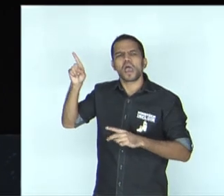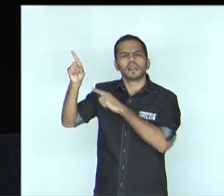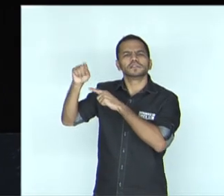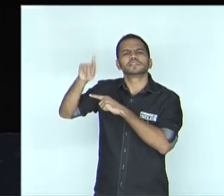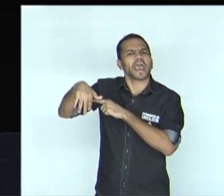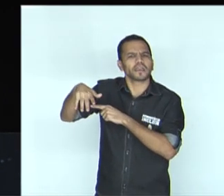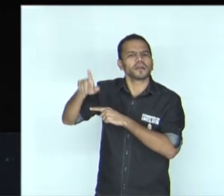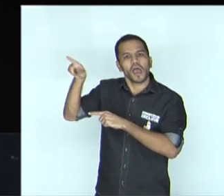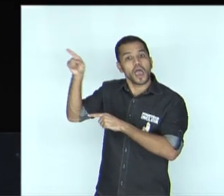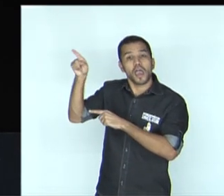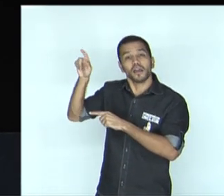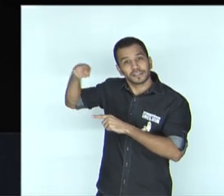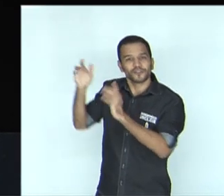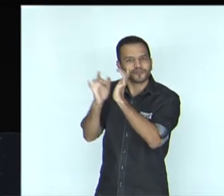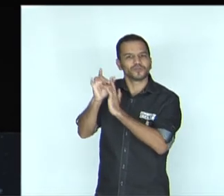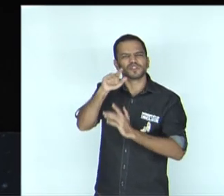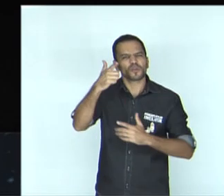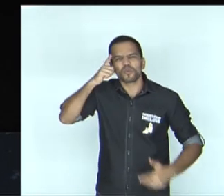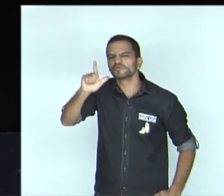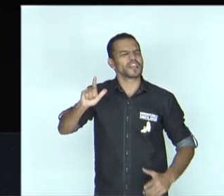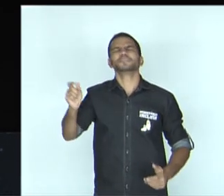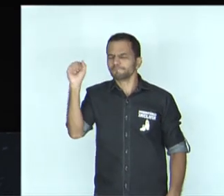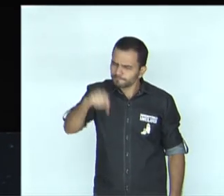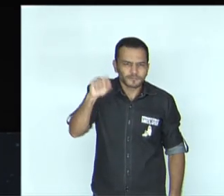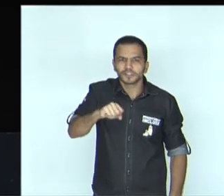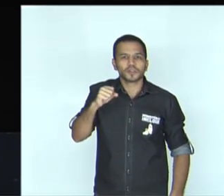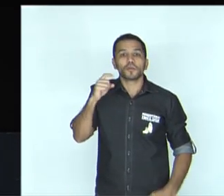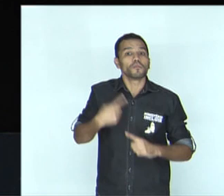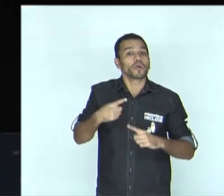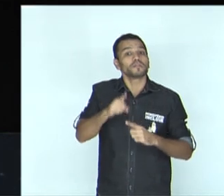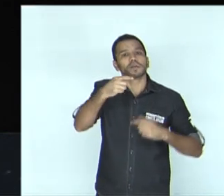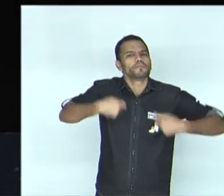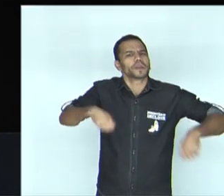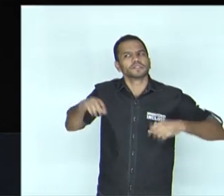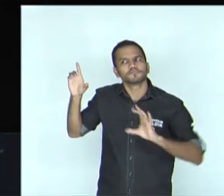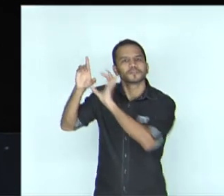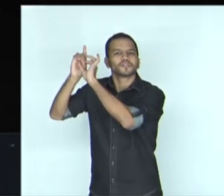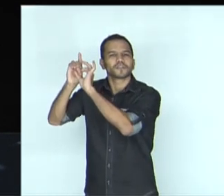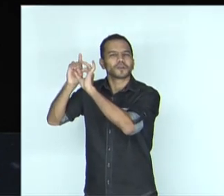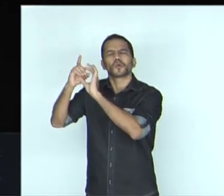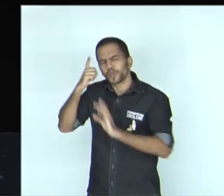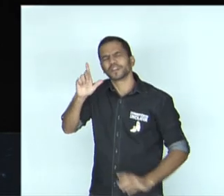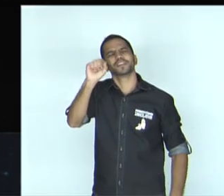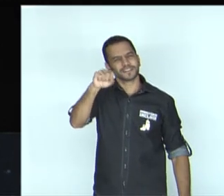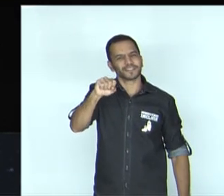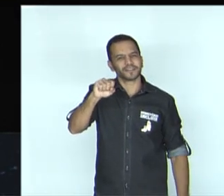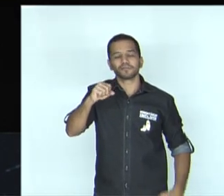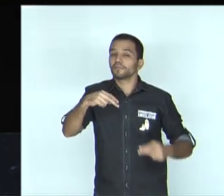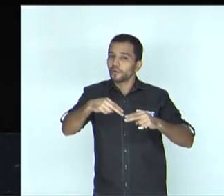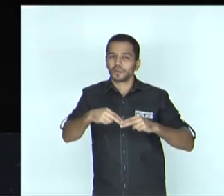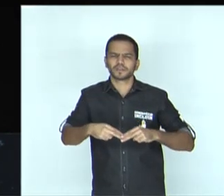pode tudo em Cristo Jesus. Portanto, sem ansiedade, relaxa. Segundo